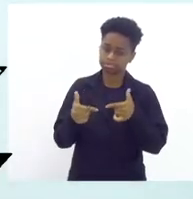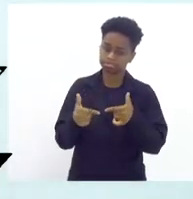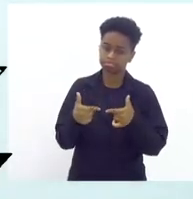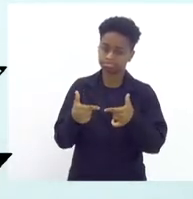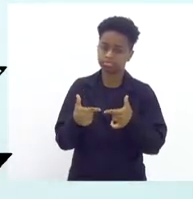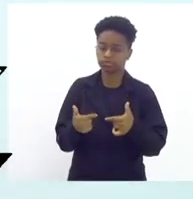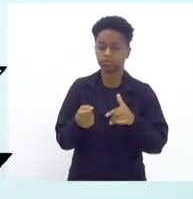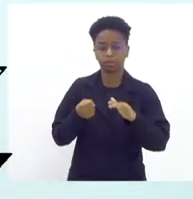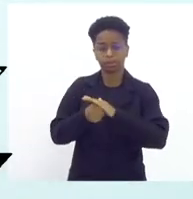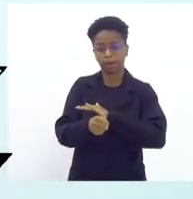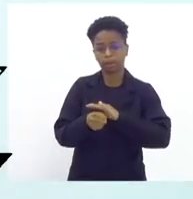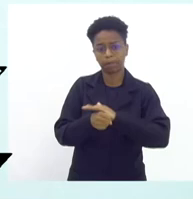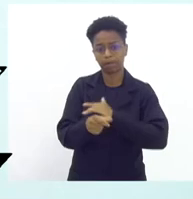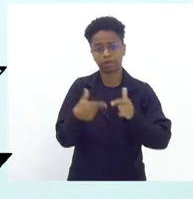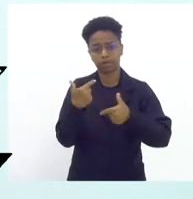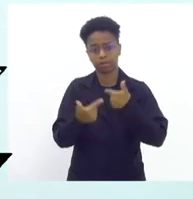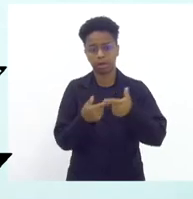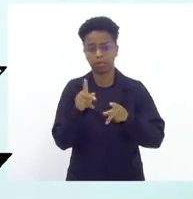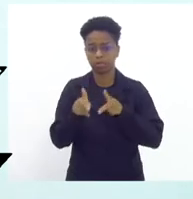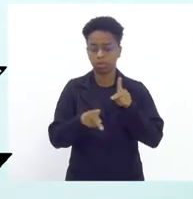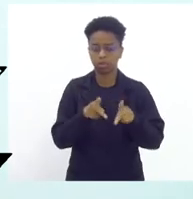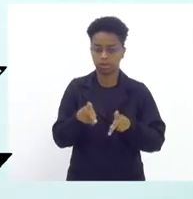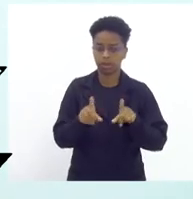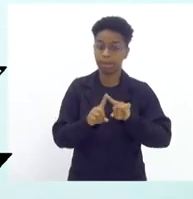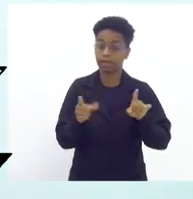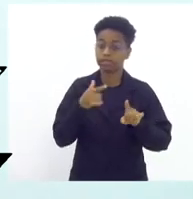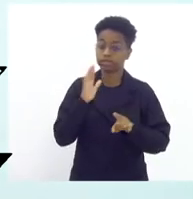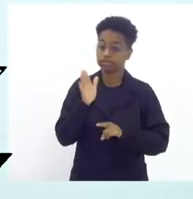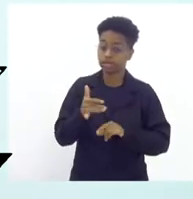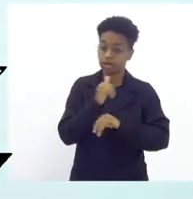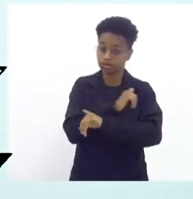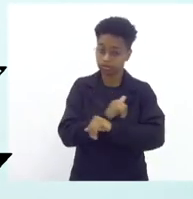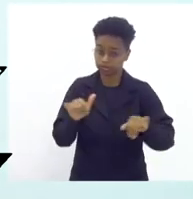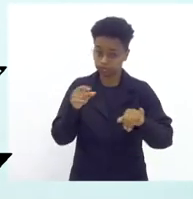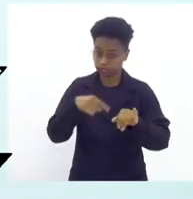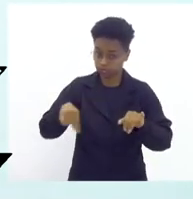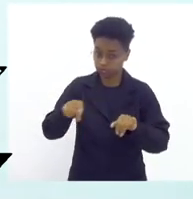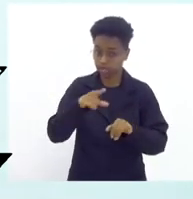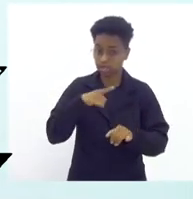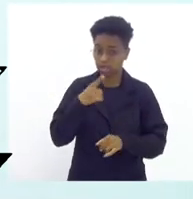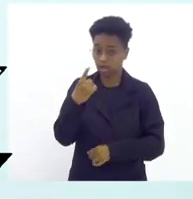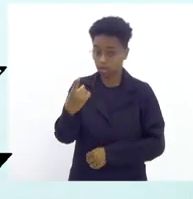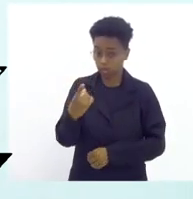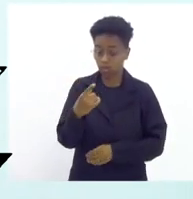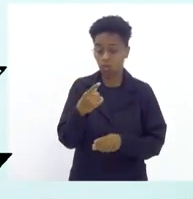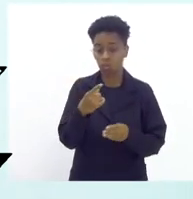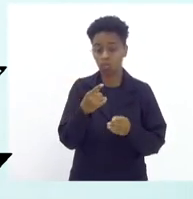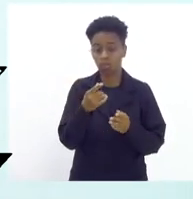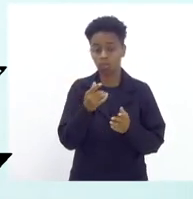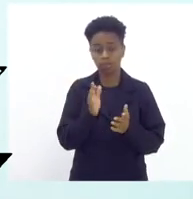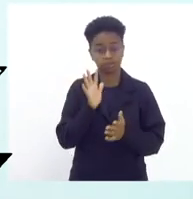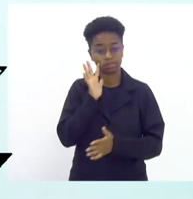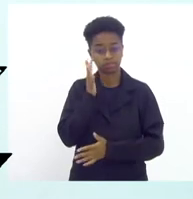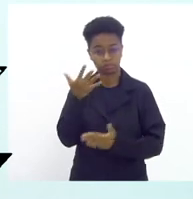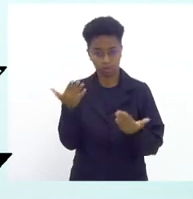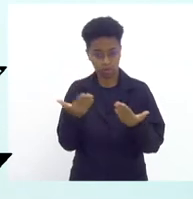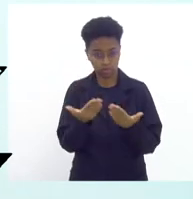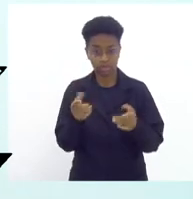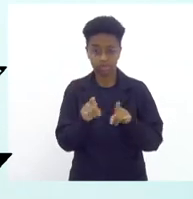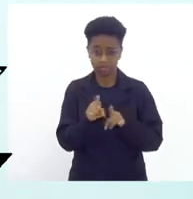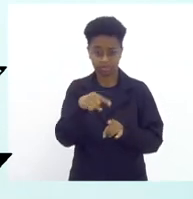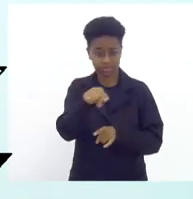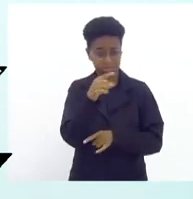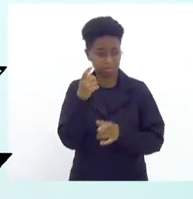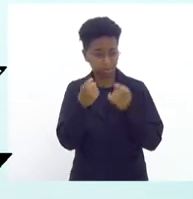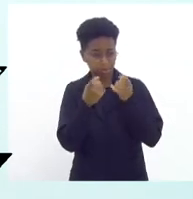empregabilidade da população mas aí já deixo aqui anunciado para vocês que um dos encaminhamentos aqui para quem tá inclusive preocupado